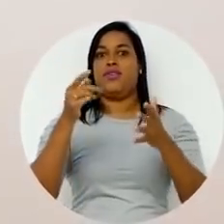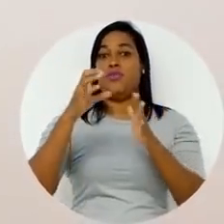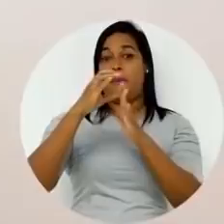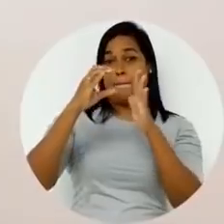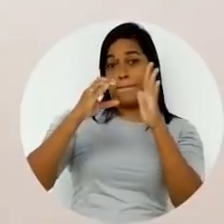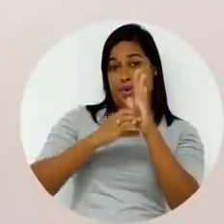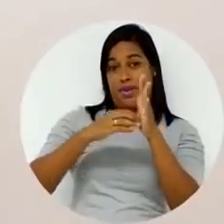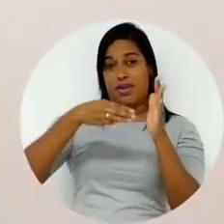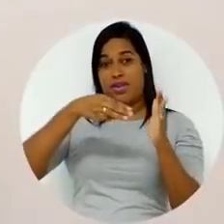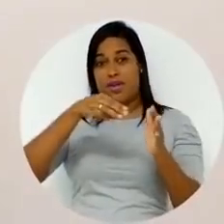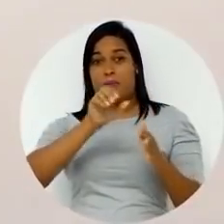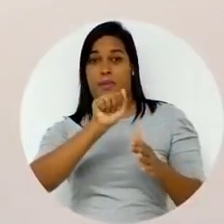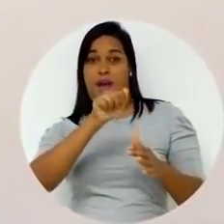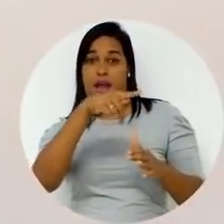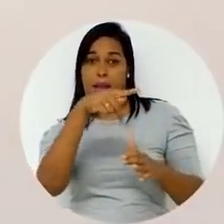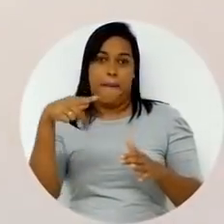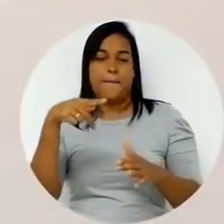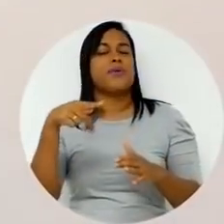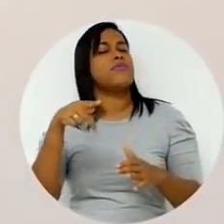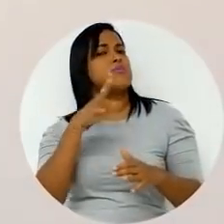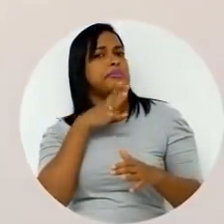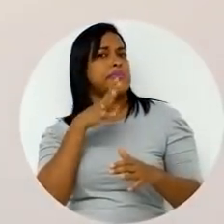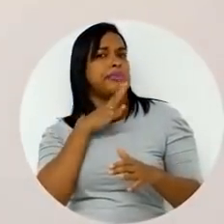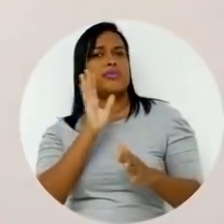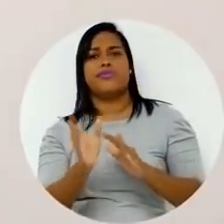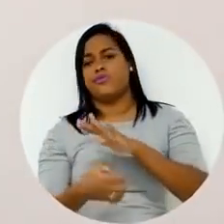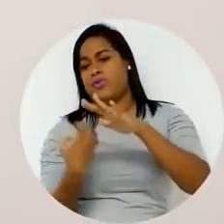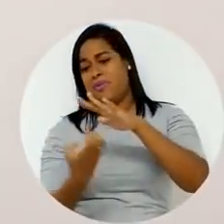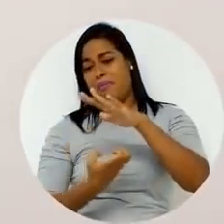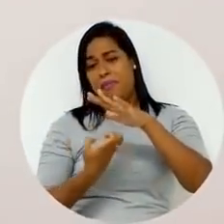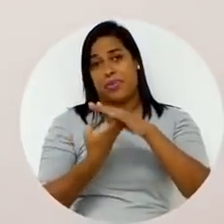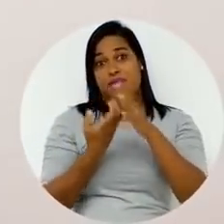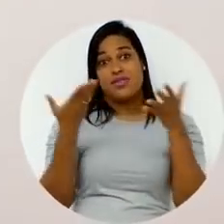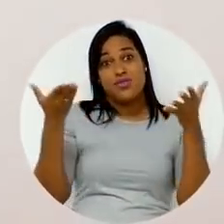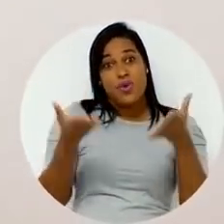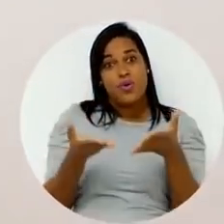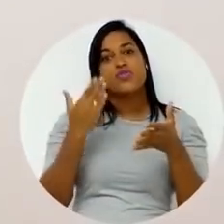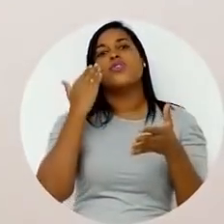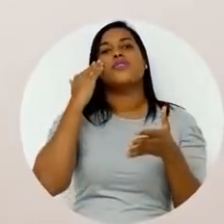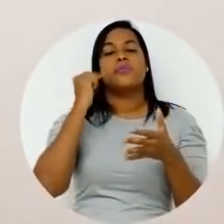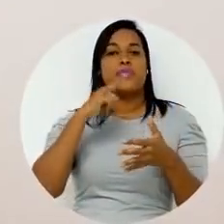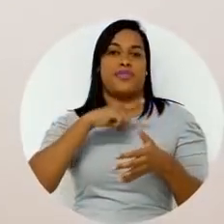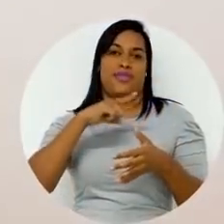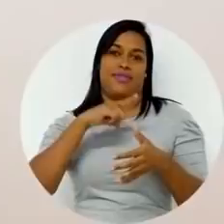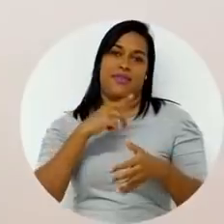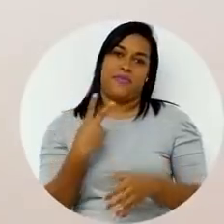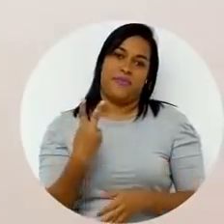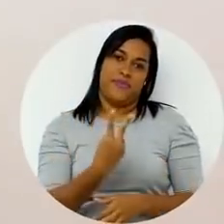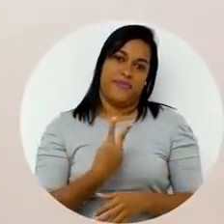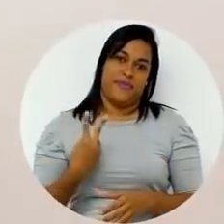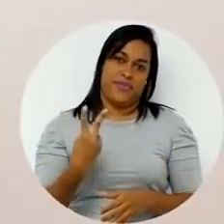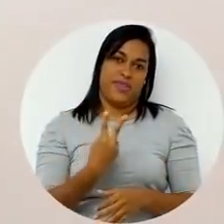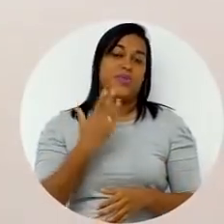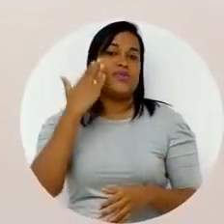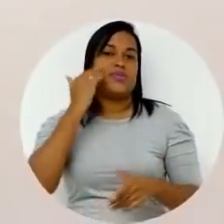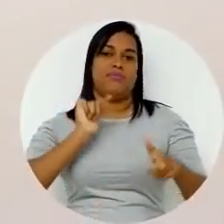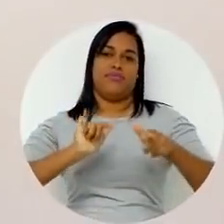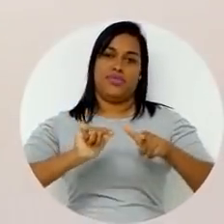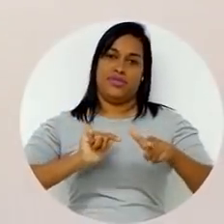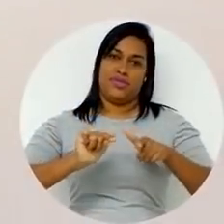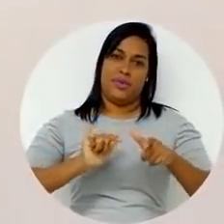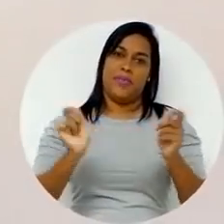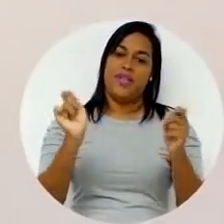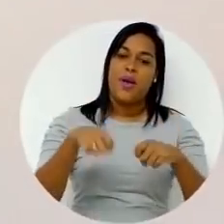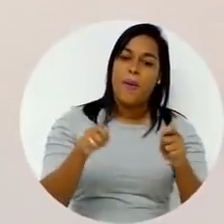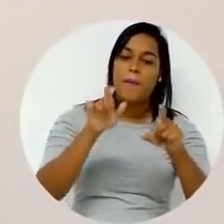McDonald's, uma Apple, são empresas bastante conhecidas. São empresas que souberam, têm um valor, né, sabem